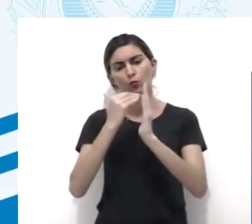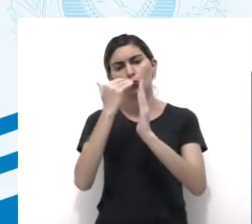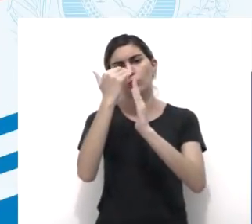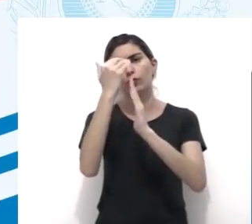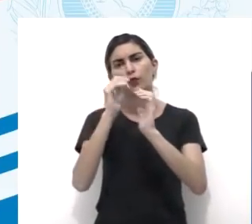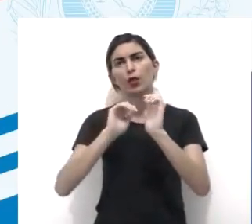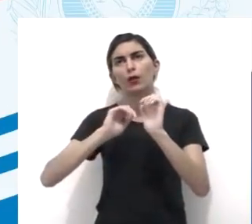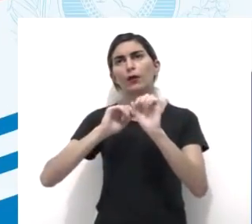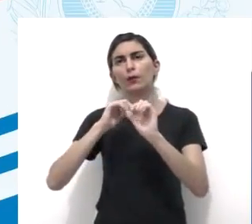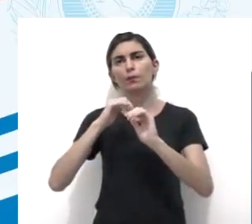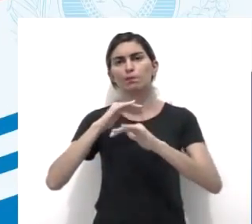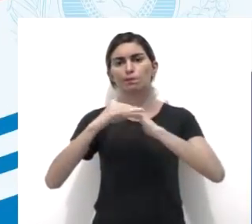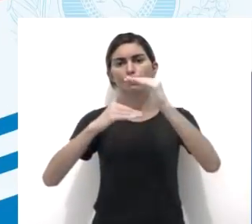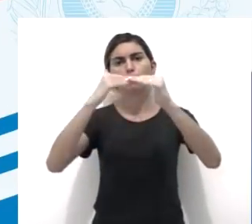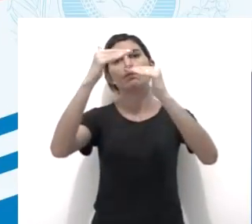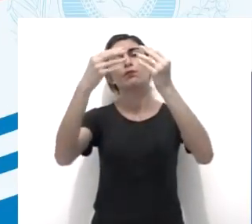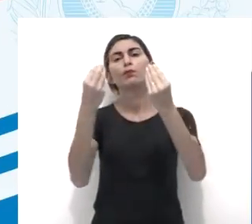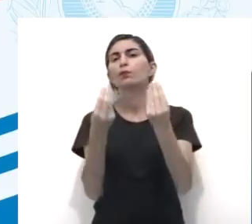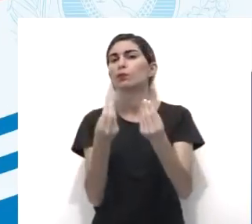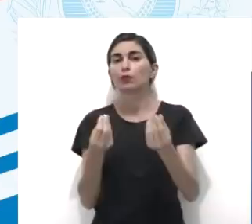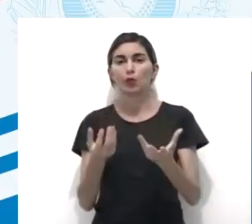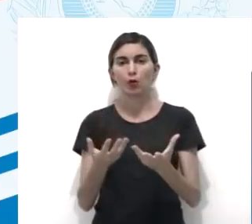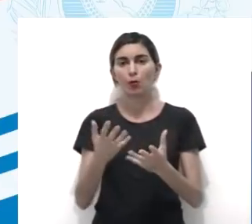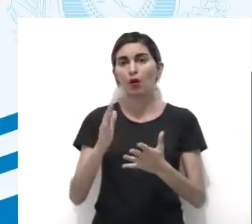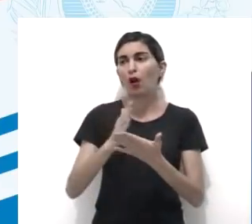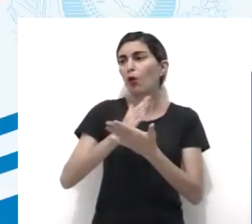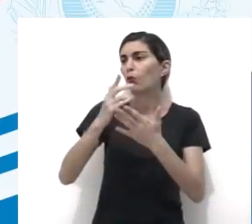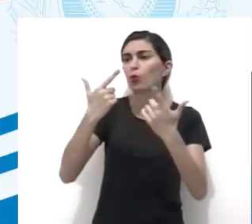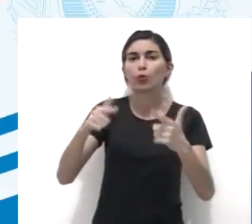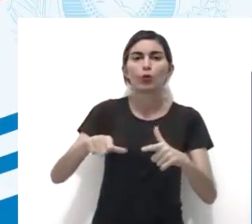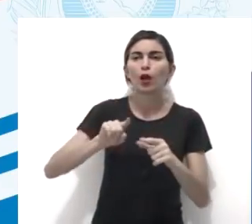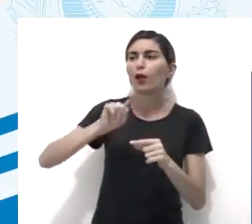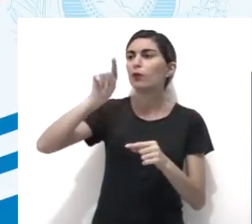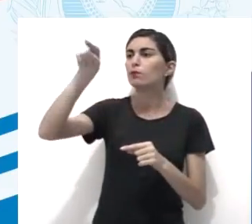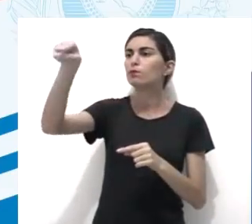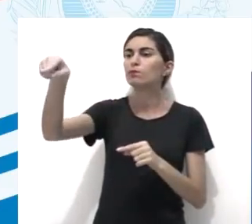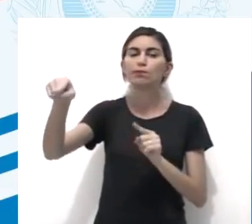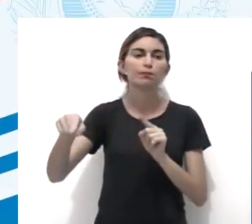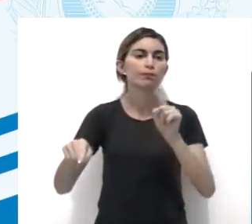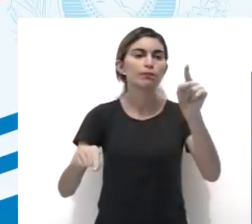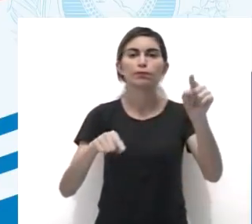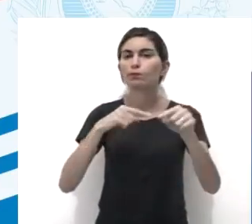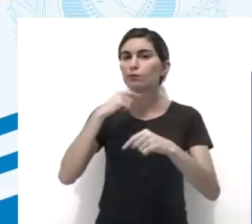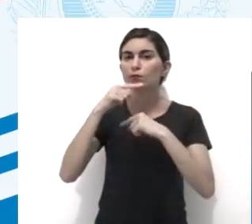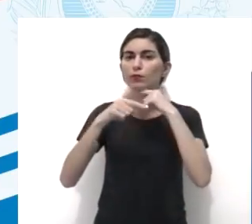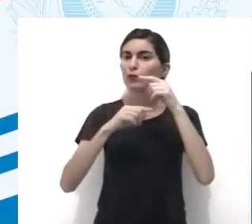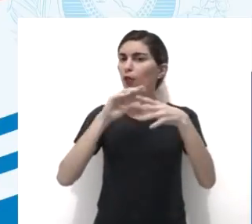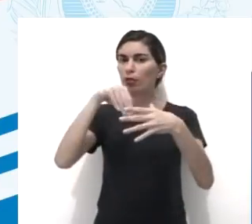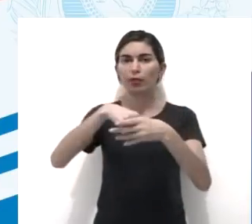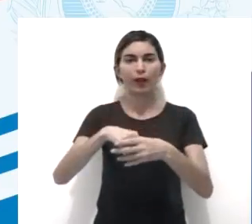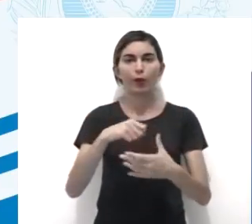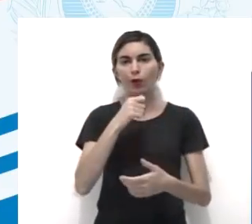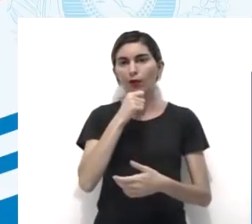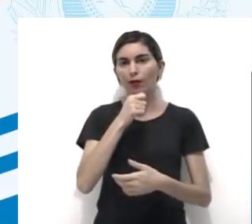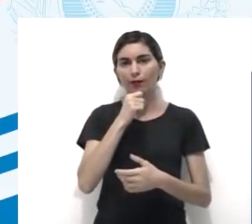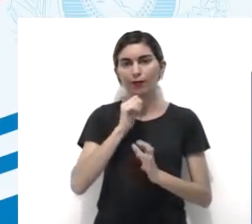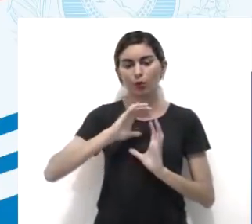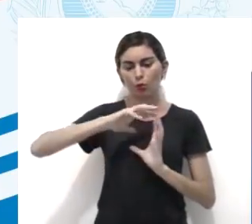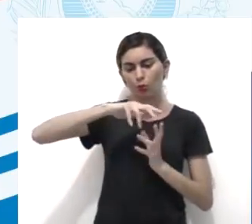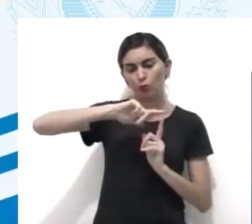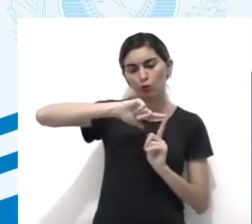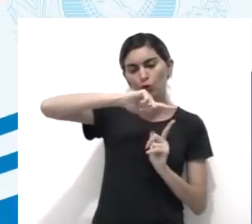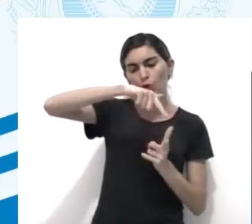determinados espaços, mas tem espaços que ele também não alcança, tem espaços que não estão dentro desse mundo globalizado. Então